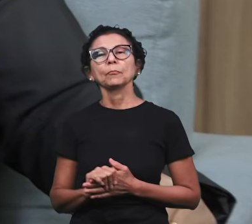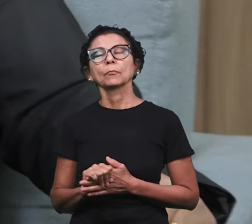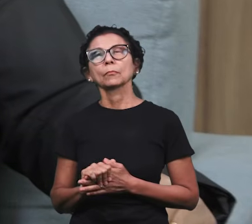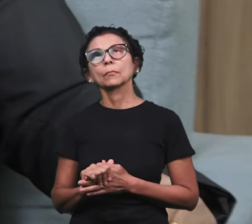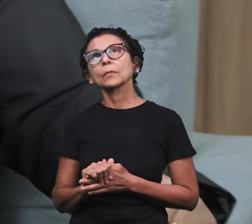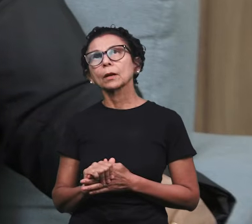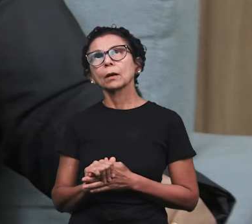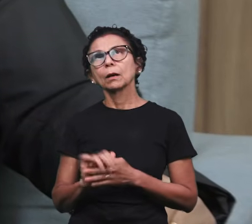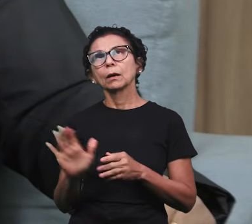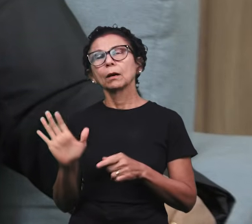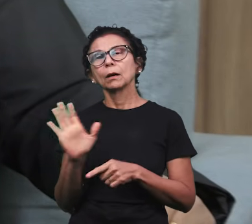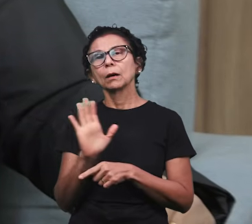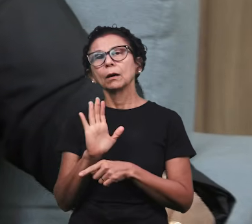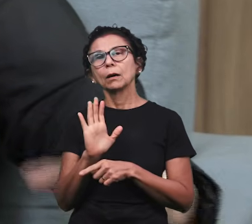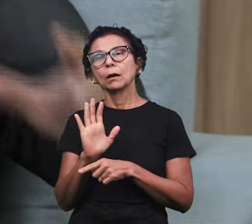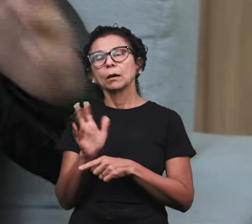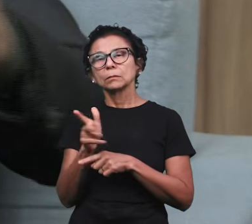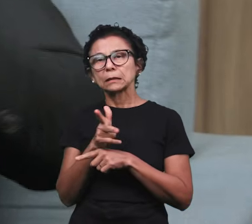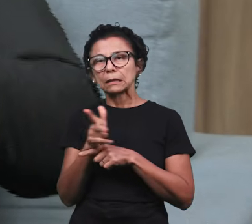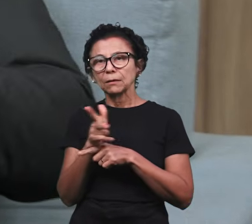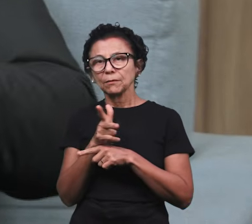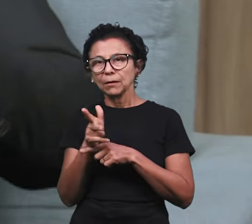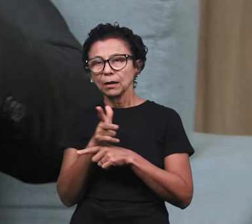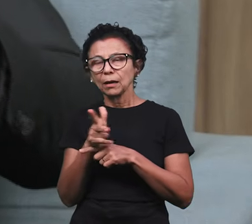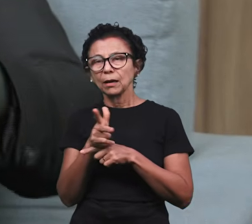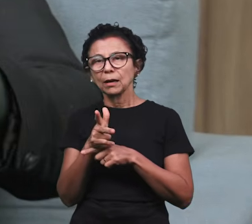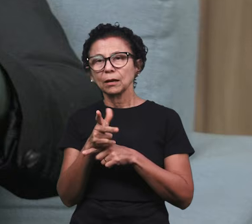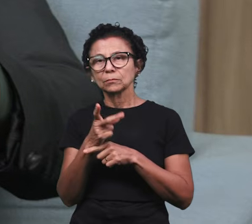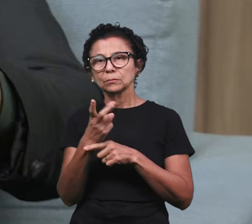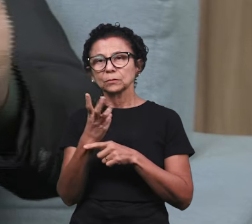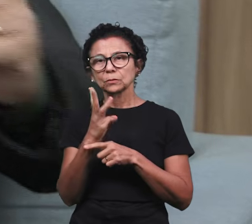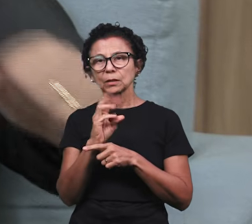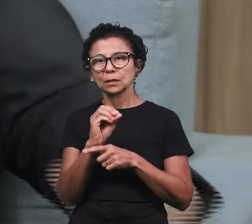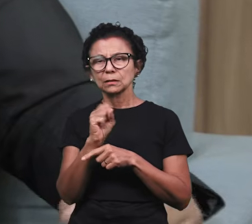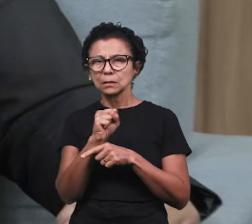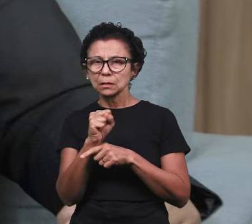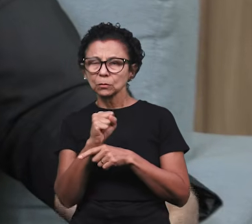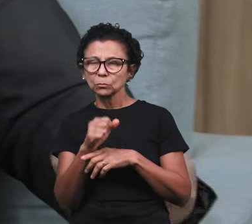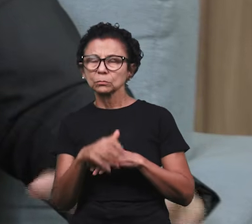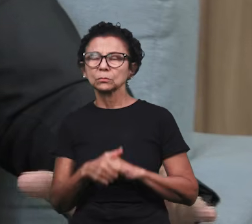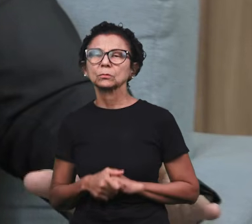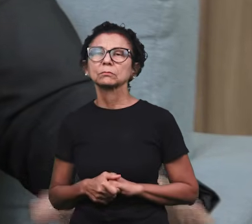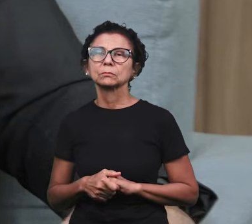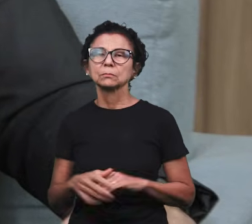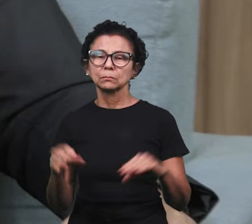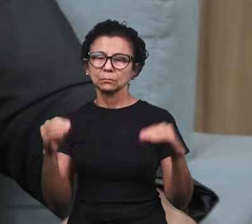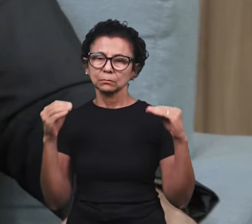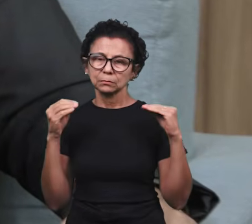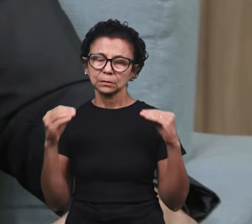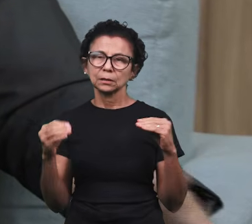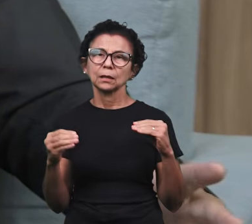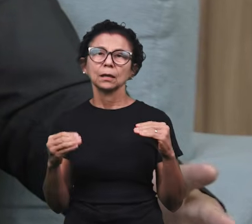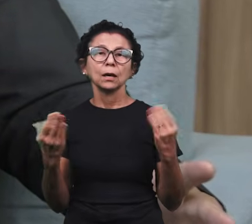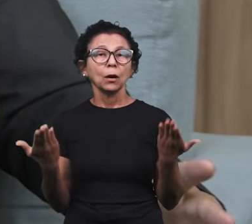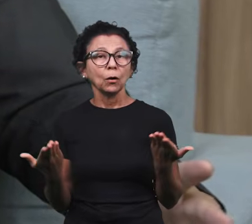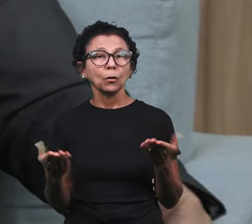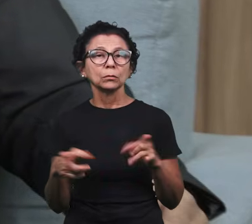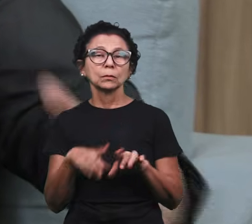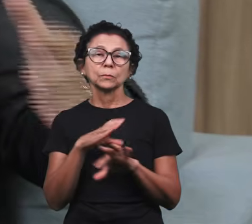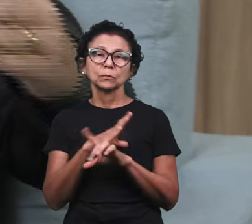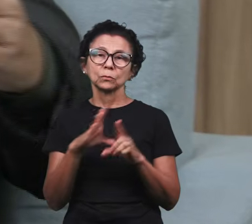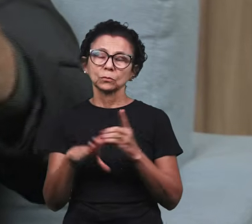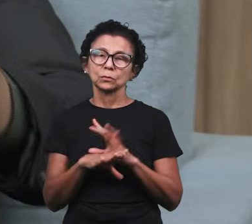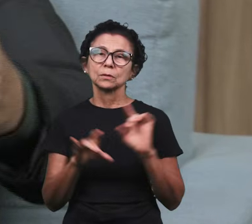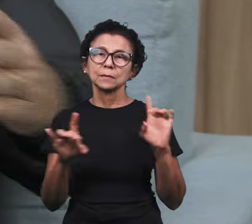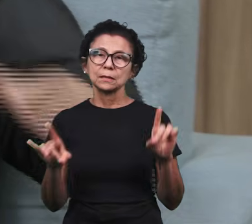vídeo, 30 segundos, ou colocar ali as suas imagens dos cultos especiais que estão acontecendo e nos encaminhar. Tudo isso vai